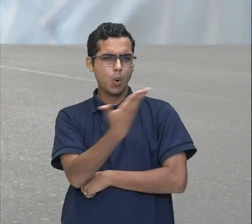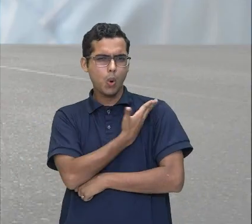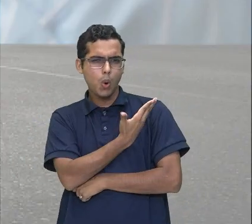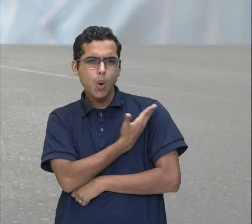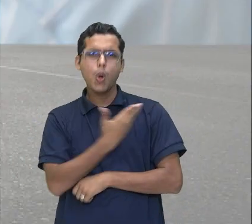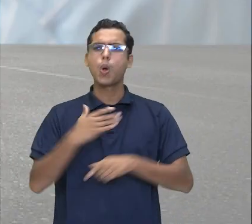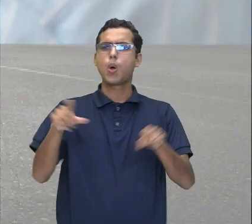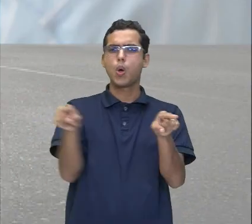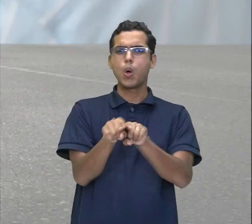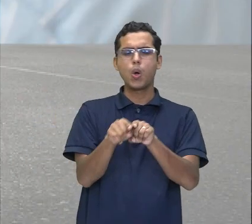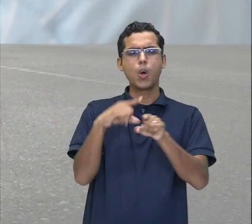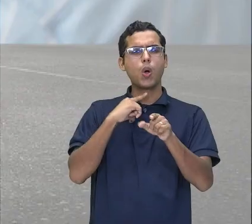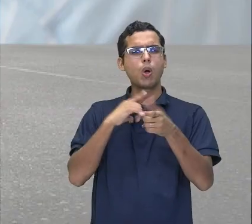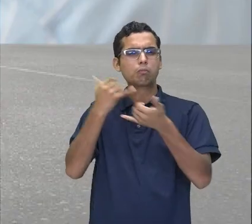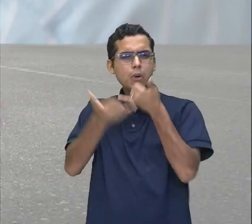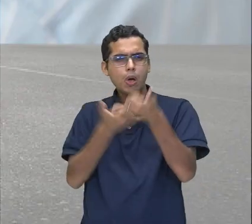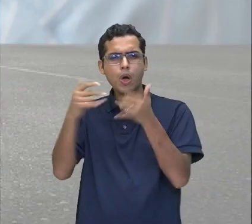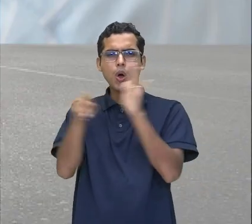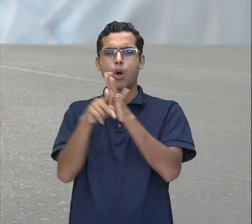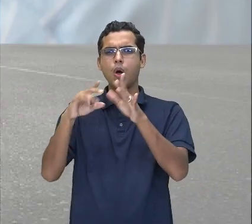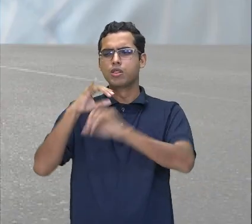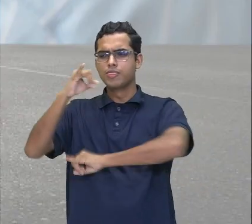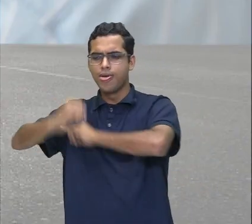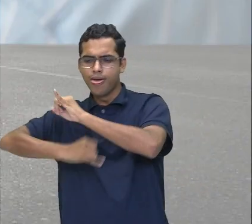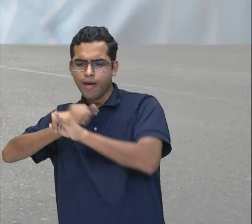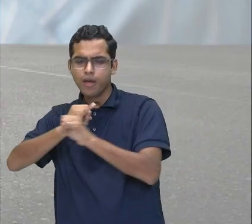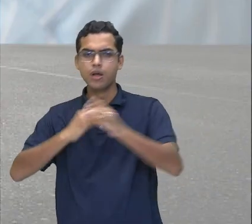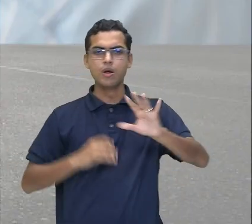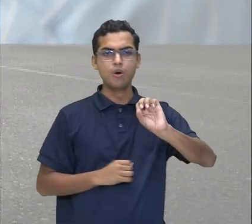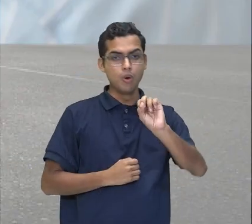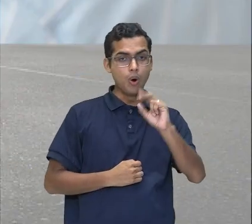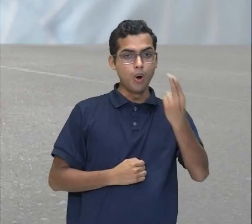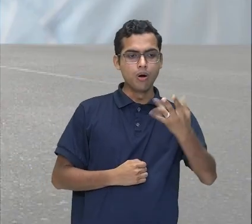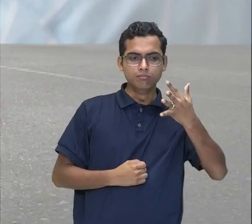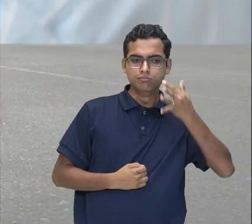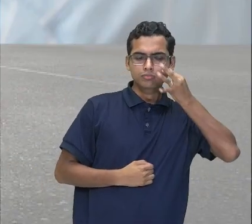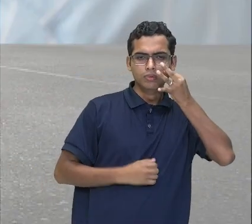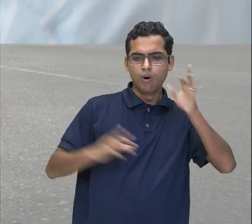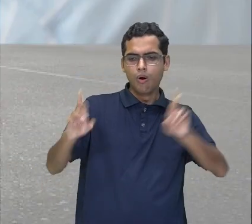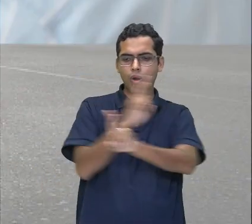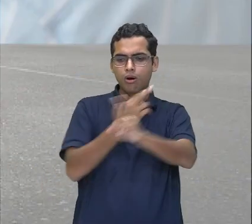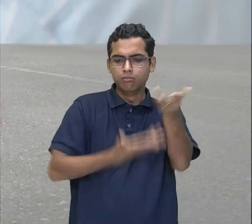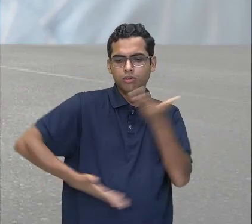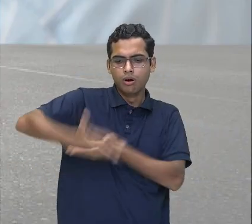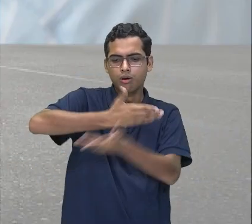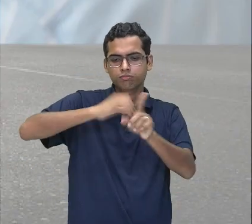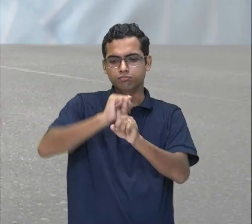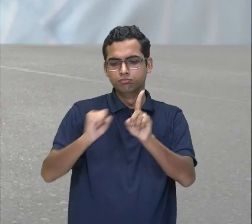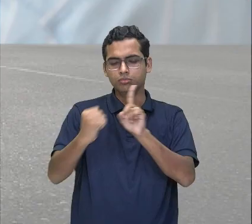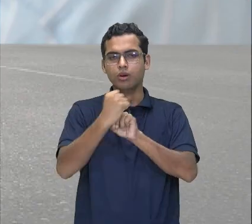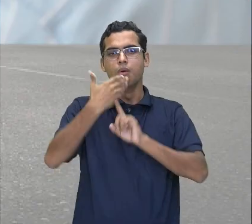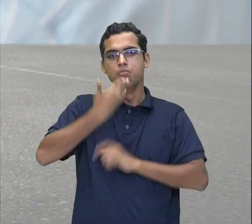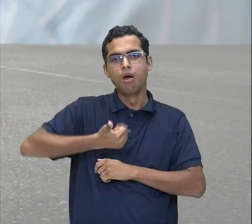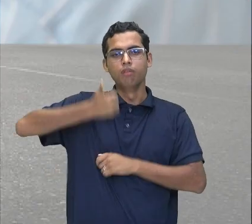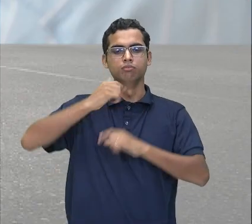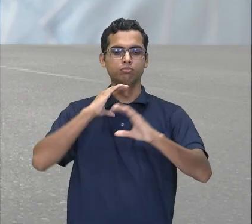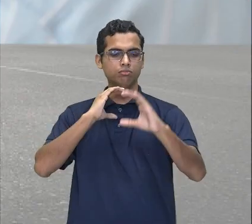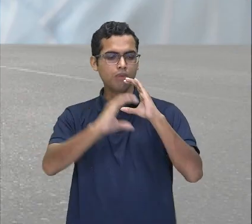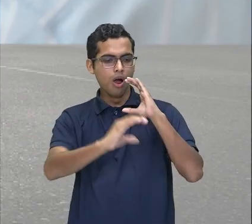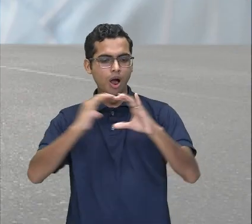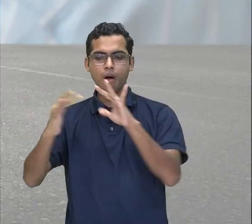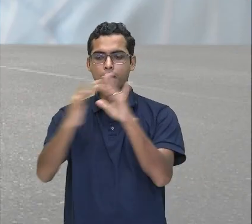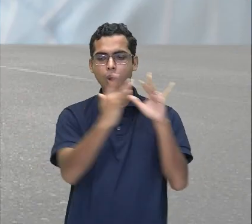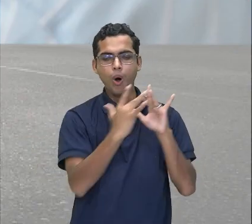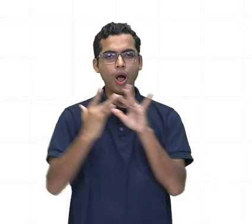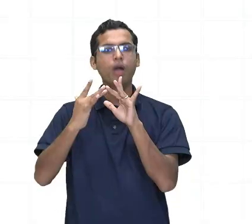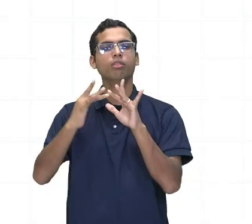tanto online ou presencialmente, né, fortalece os laços sociais e pode melhorar a comunicação. Nós vimos também um outro tipo de jogo,